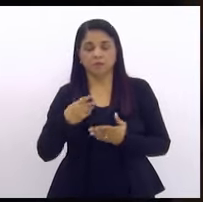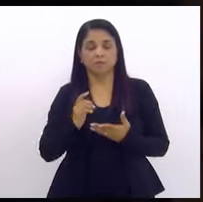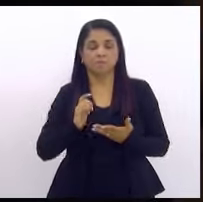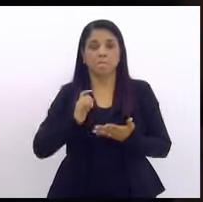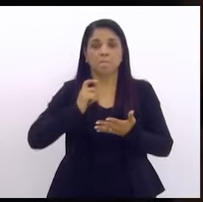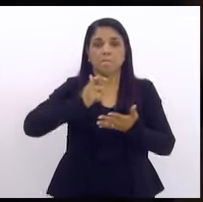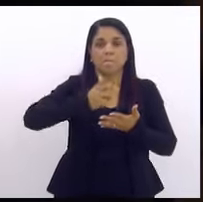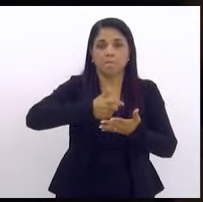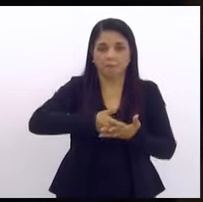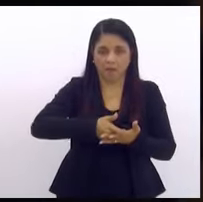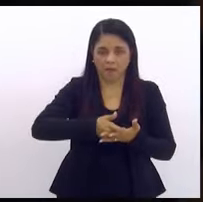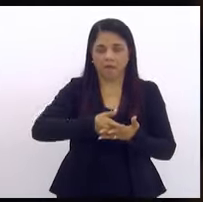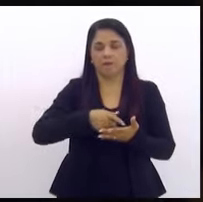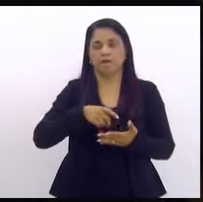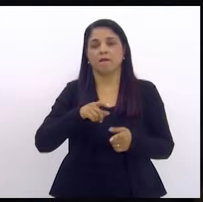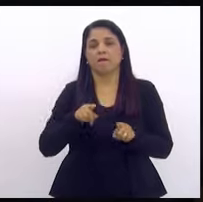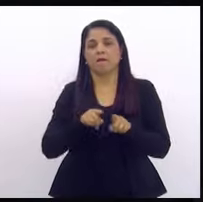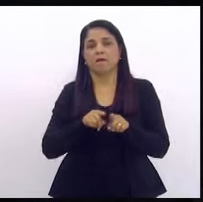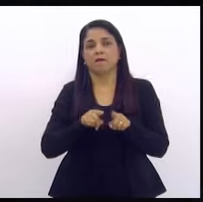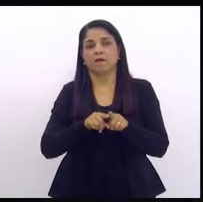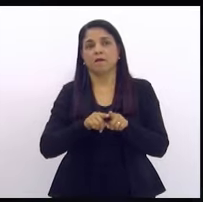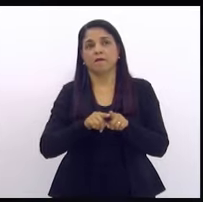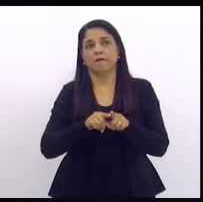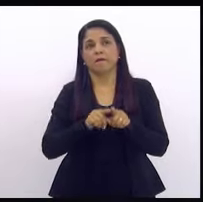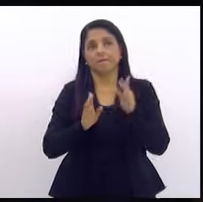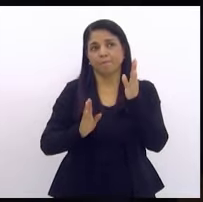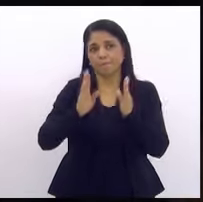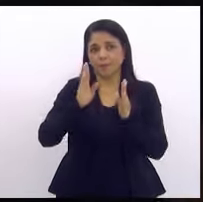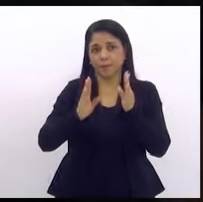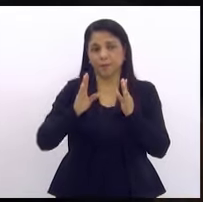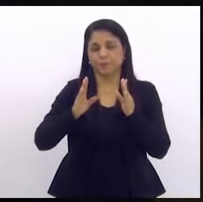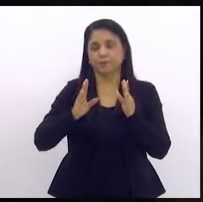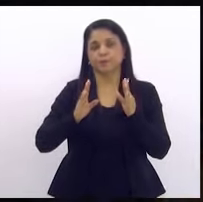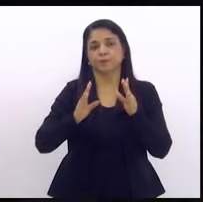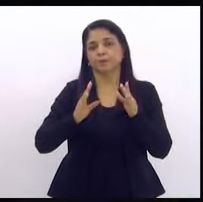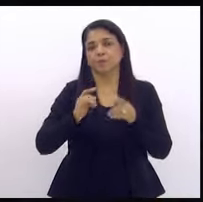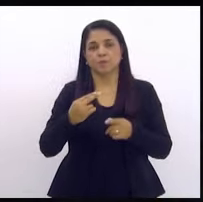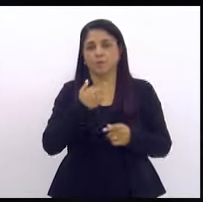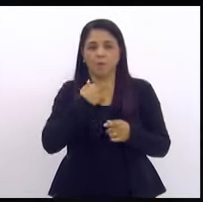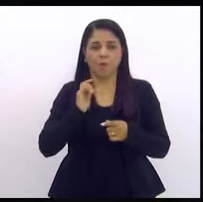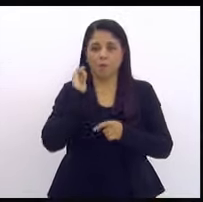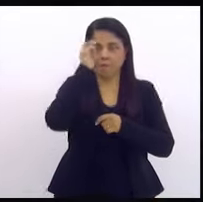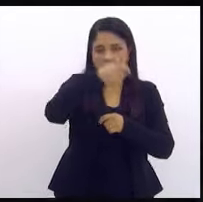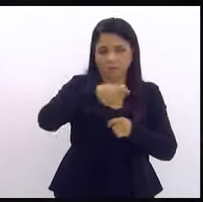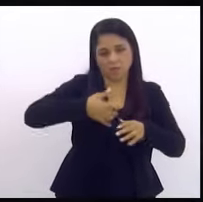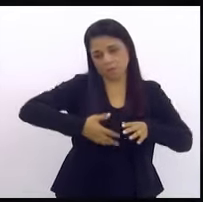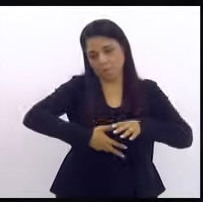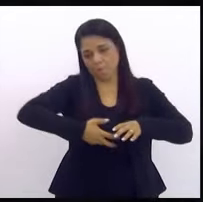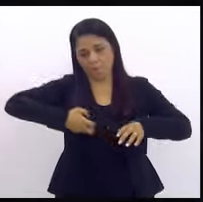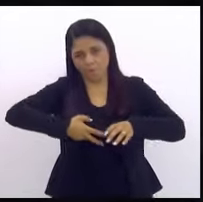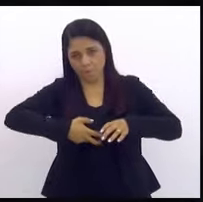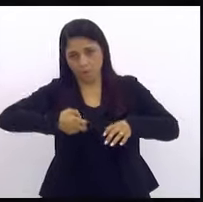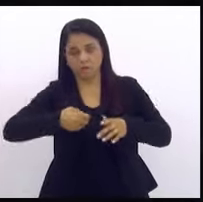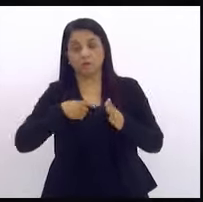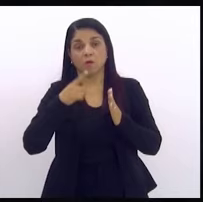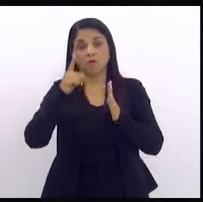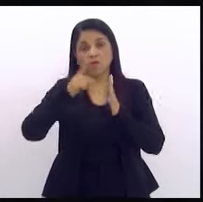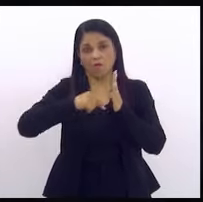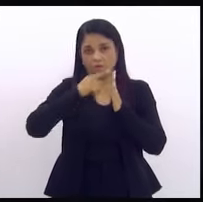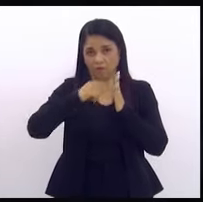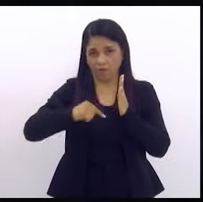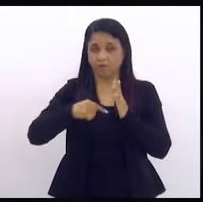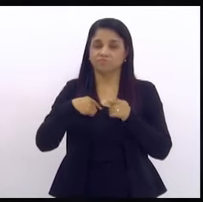deixam de pescar por causa de grandes obras de dragagem. Então, esse veto foi derrubado, uma vitória dos pescadores.